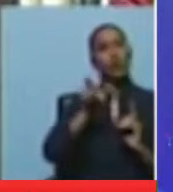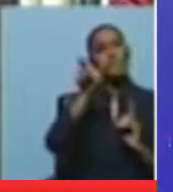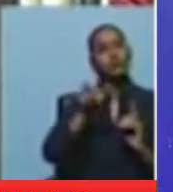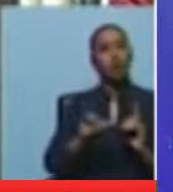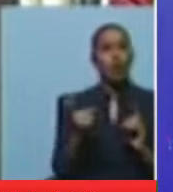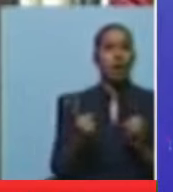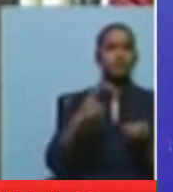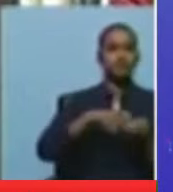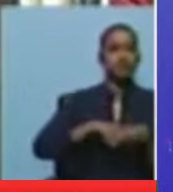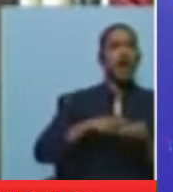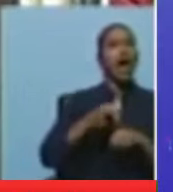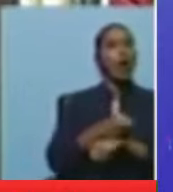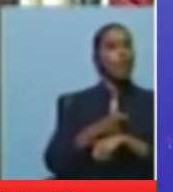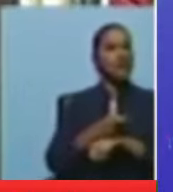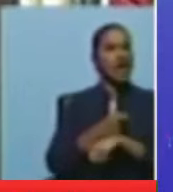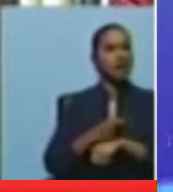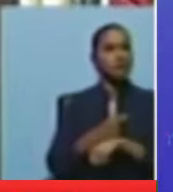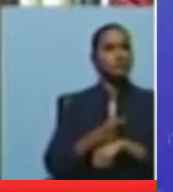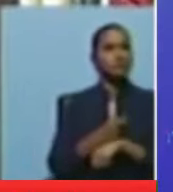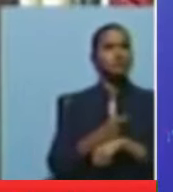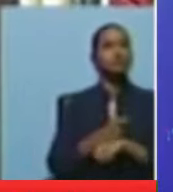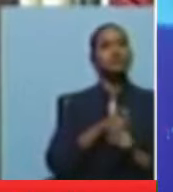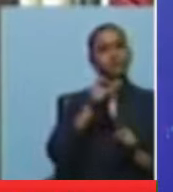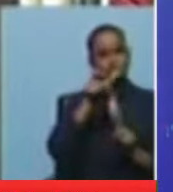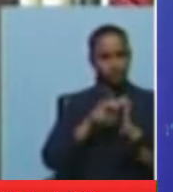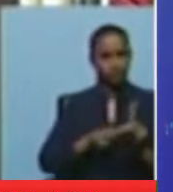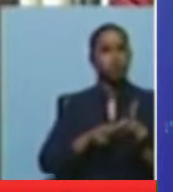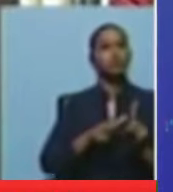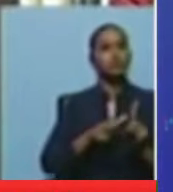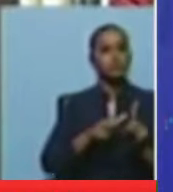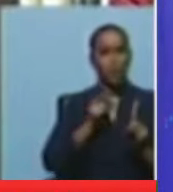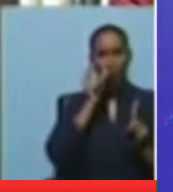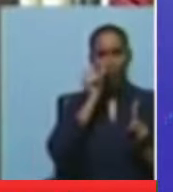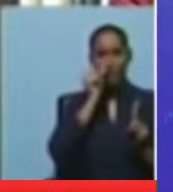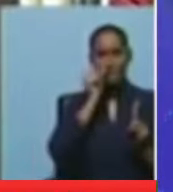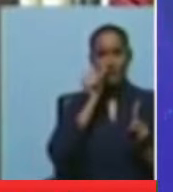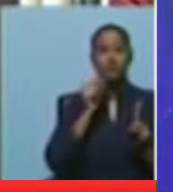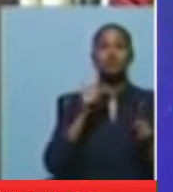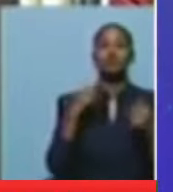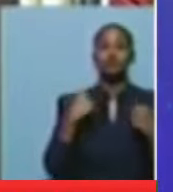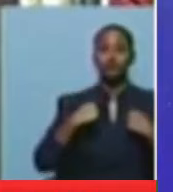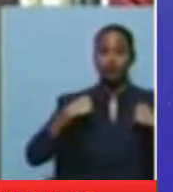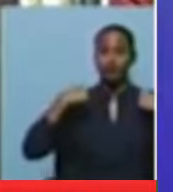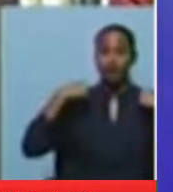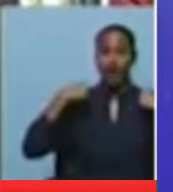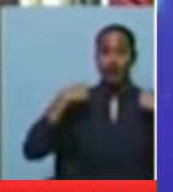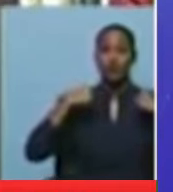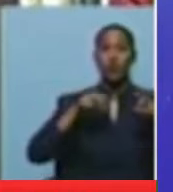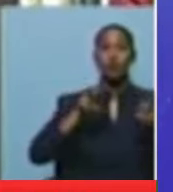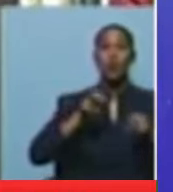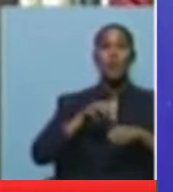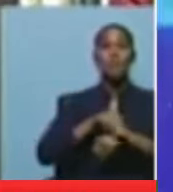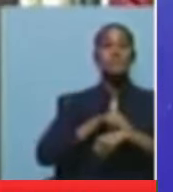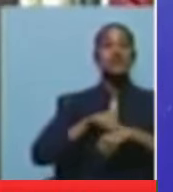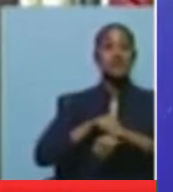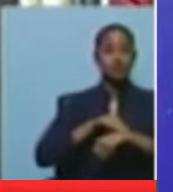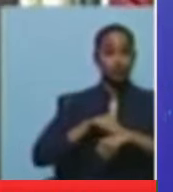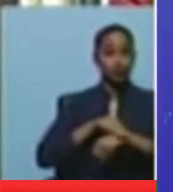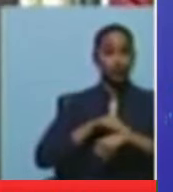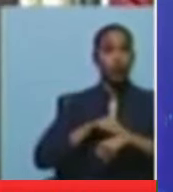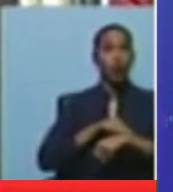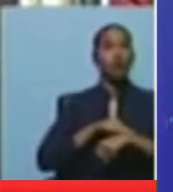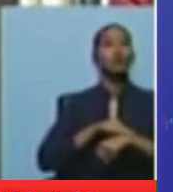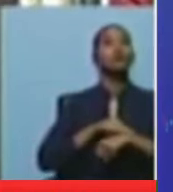então, nos seus cargos, mas anunciou diversas mudanças, então, no seu gabinete, afirmando que isso vai fortalecer o